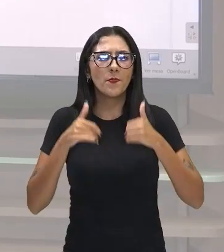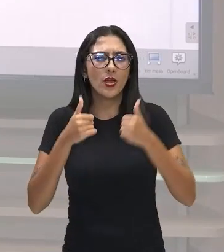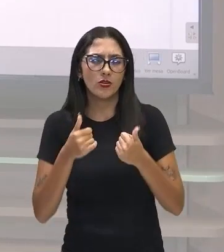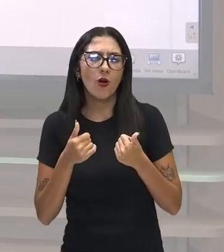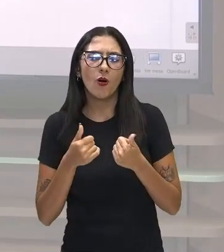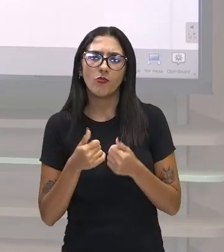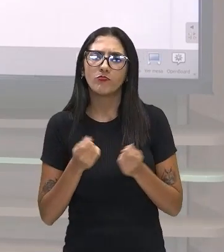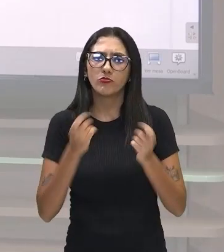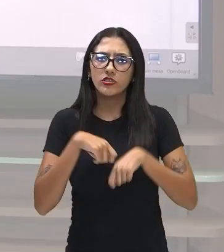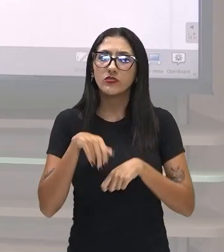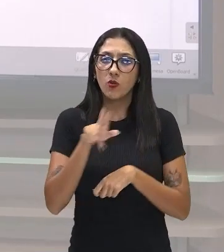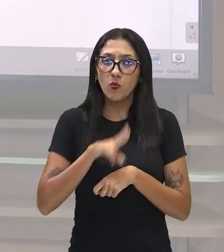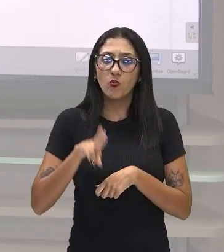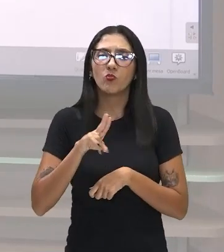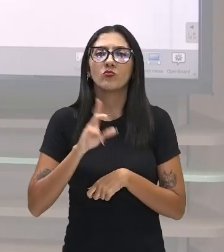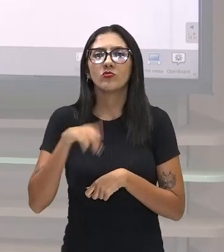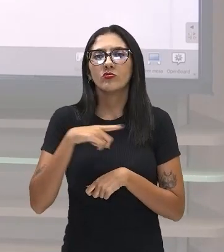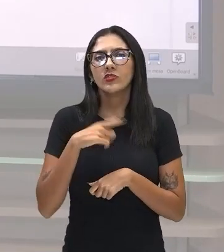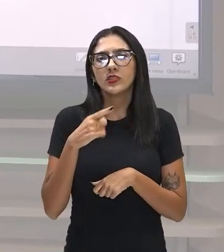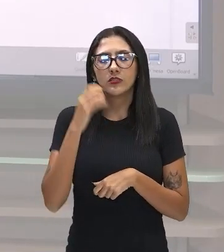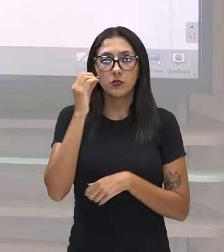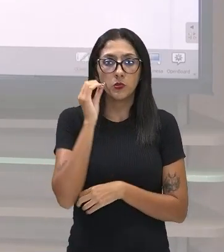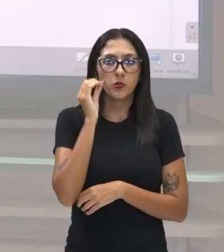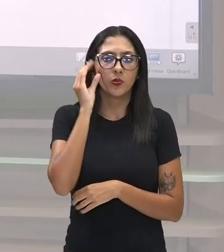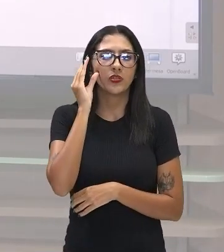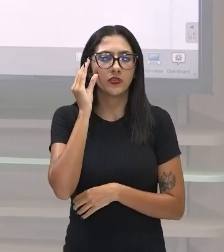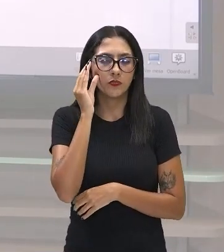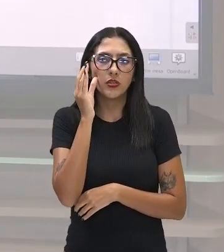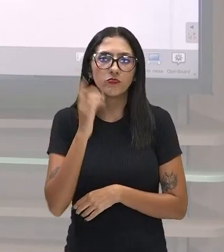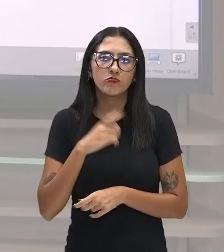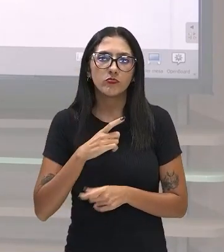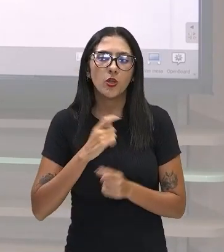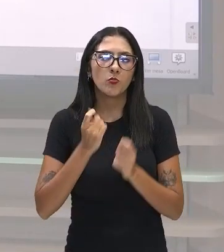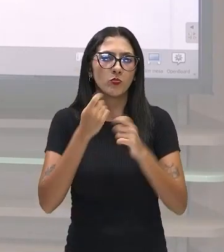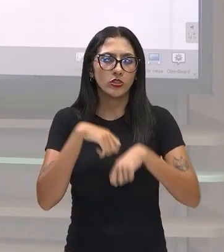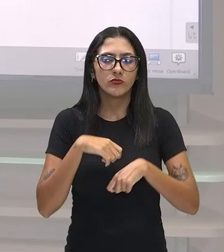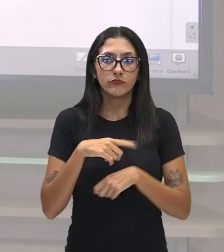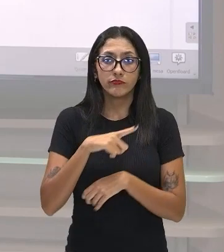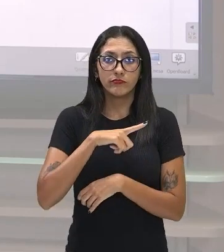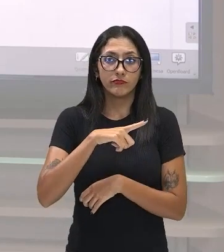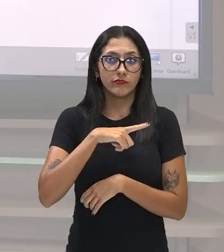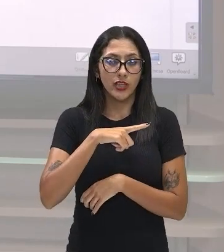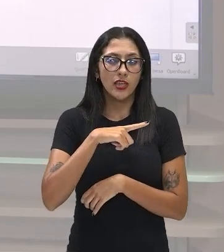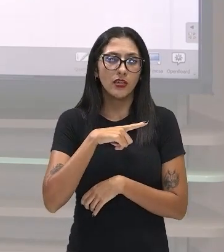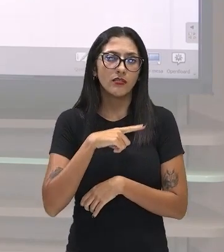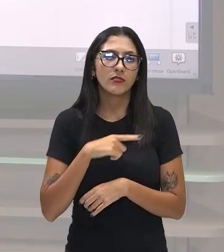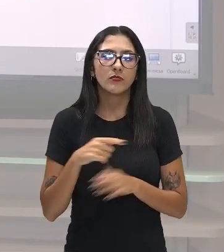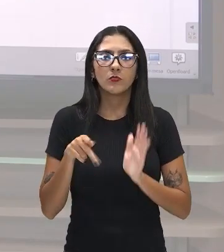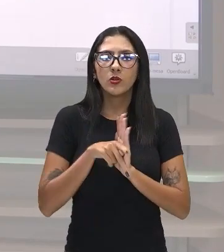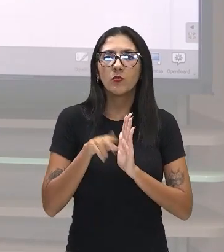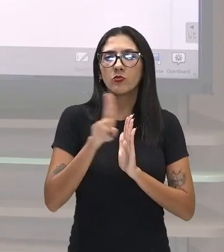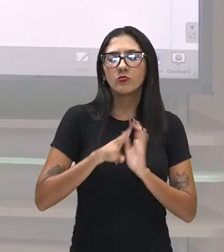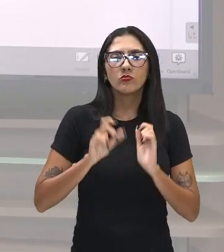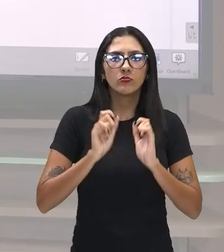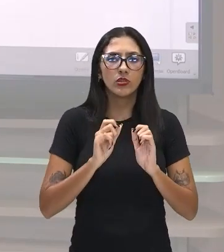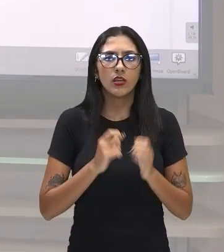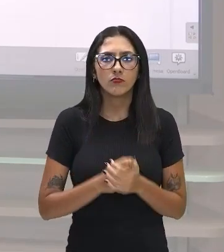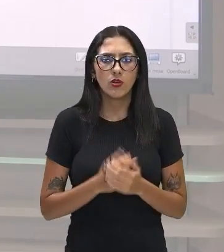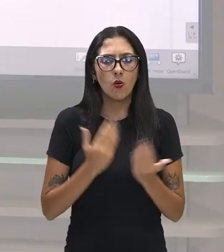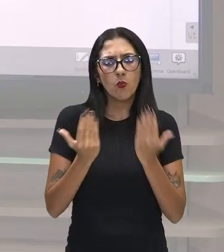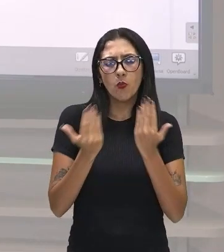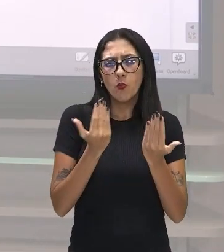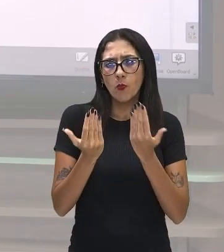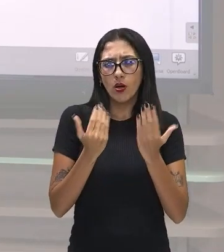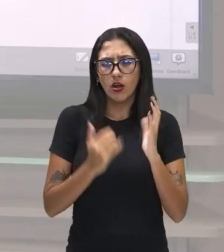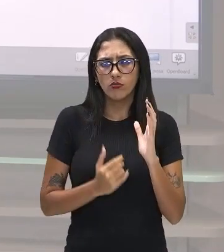aplicação prática que eu posso ter em relação a saber diferenciar fato